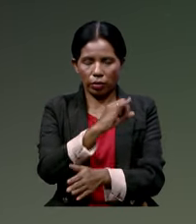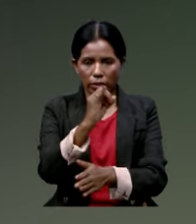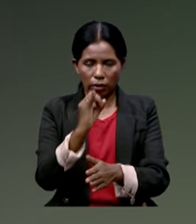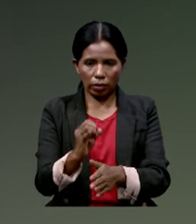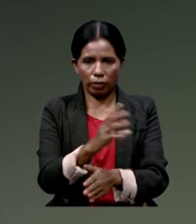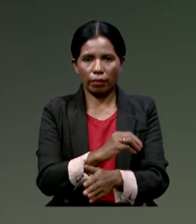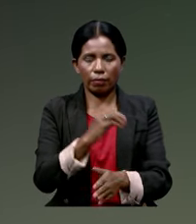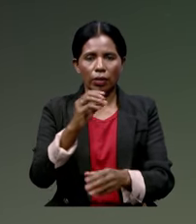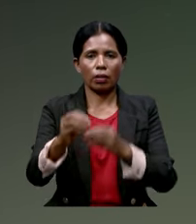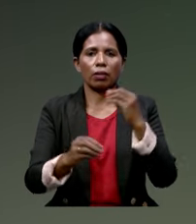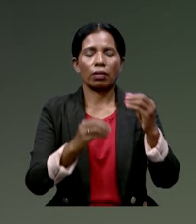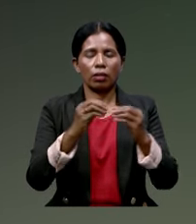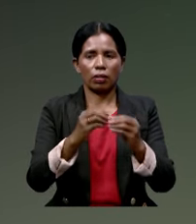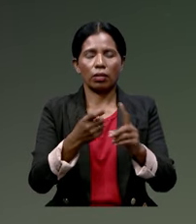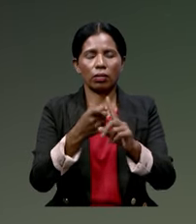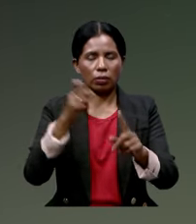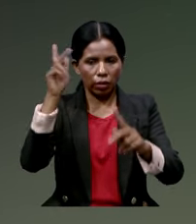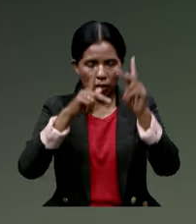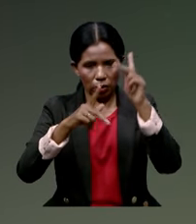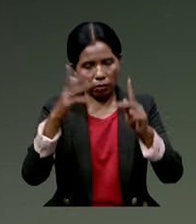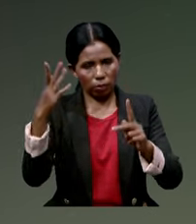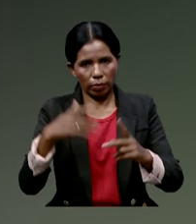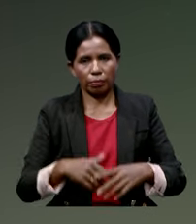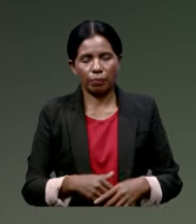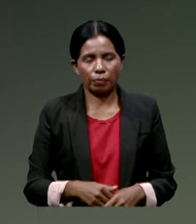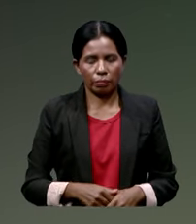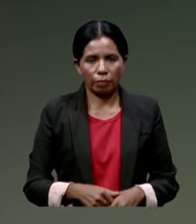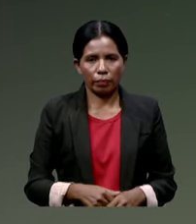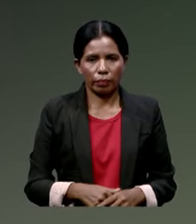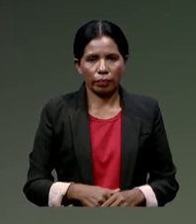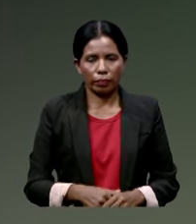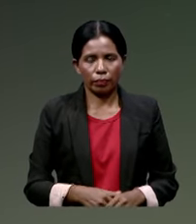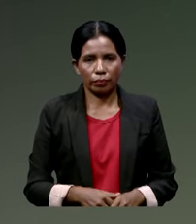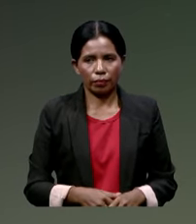no investigação conaba motivo husi caso refere. João Carlos Tomás Soares, GMN.